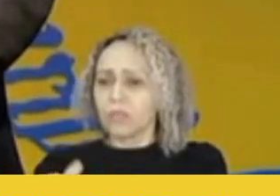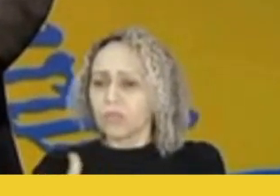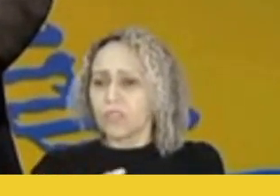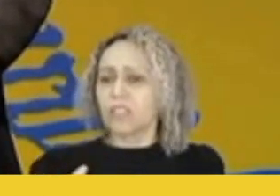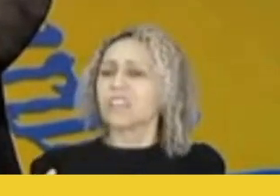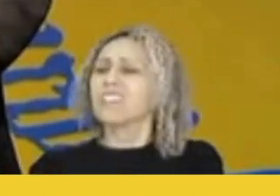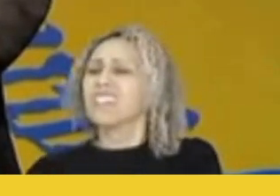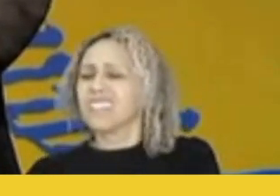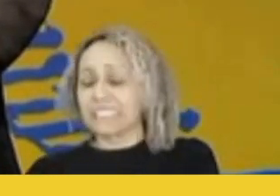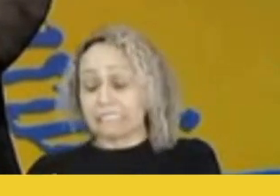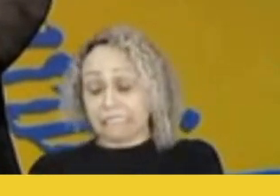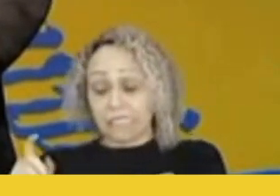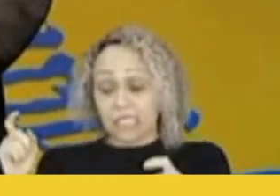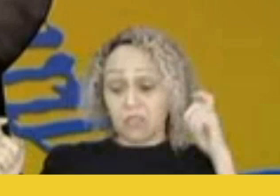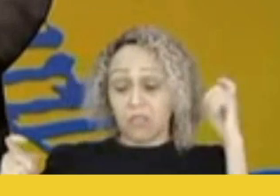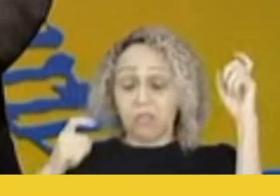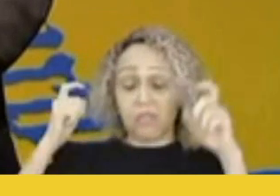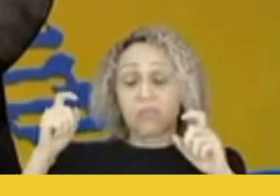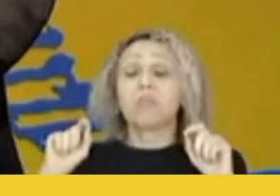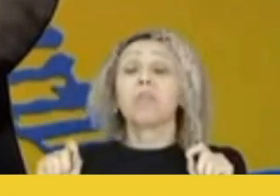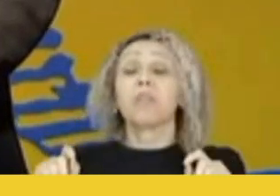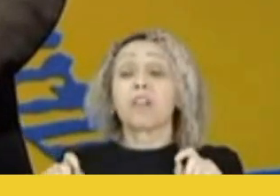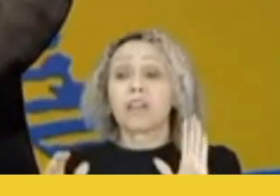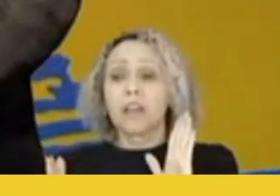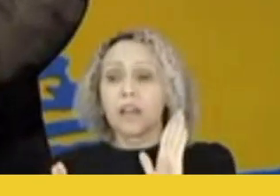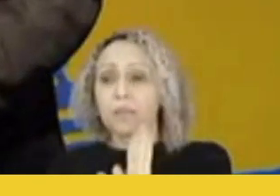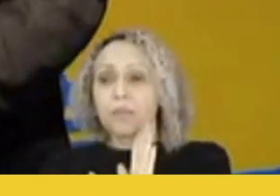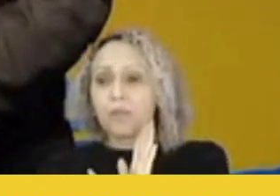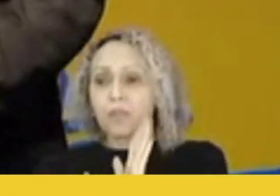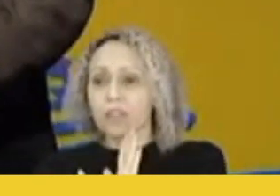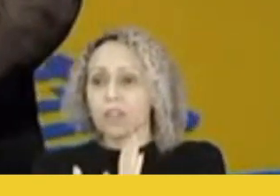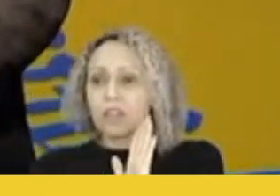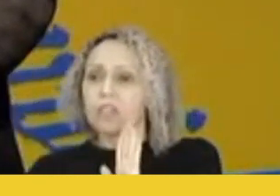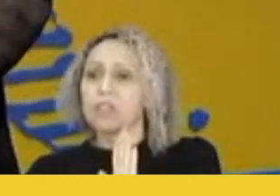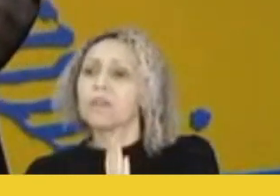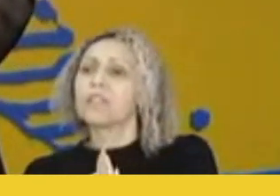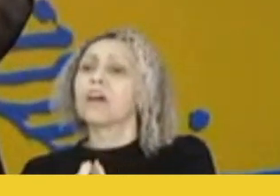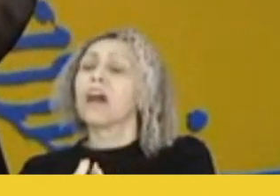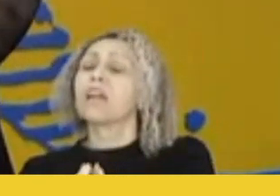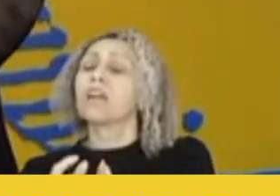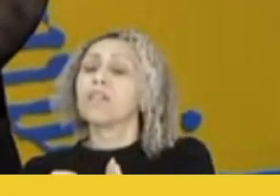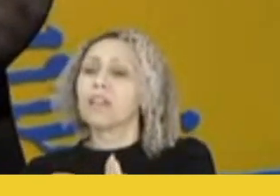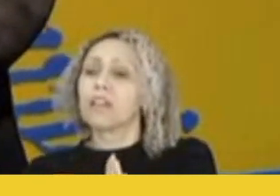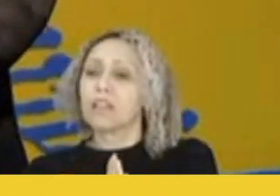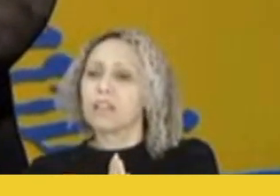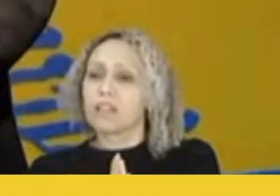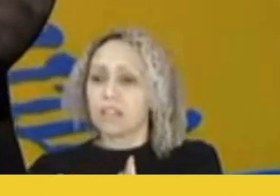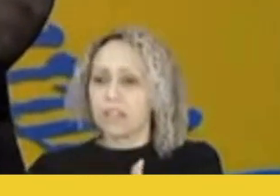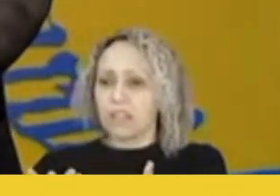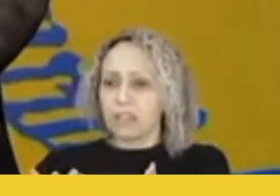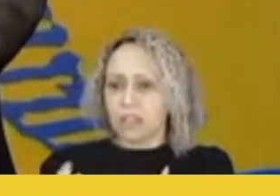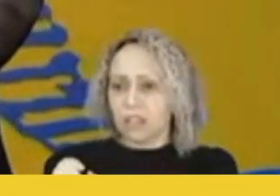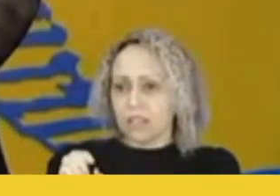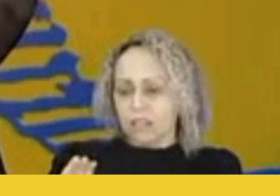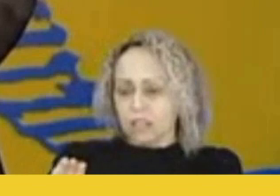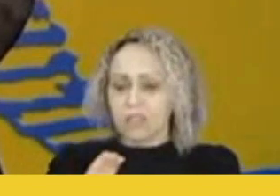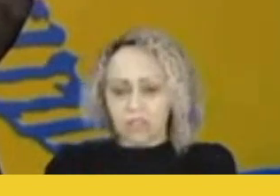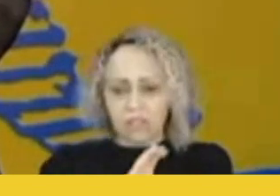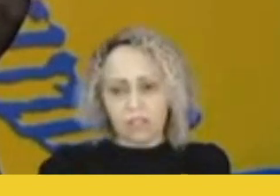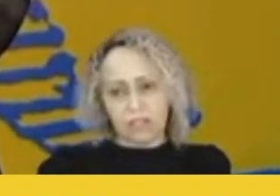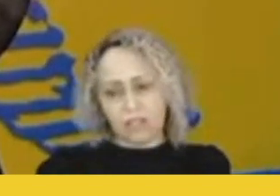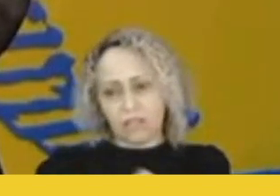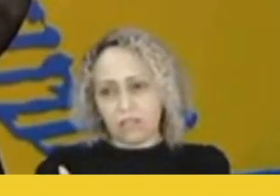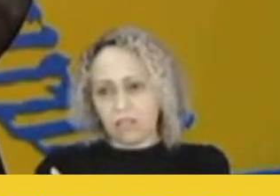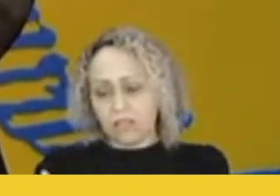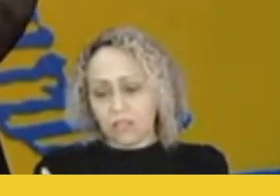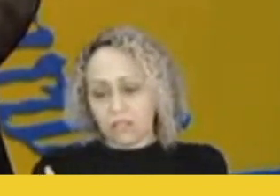na medida em que a proposta orçamentária inicial era de, falando de custeio e investimento, ou seja, excluindo o